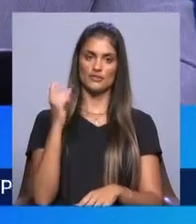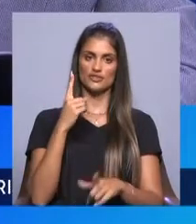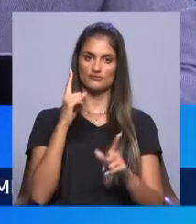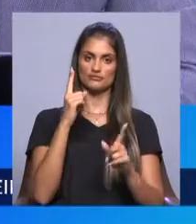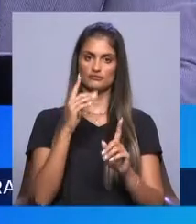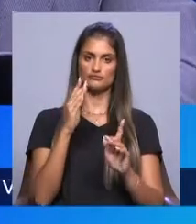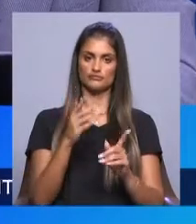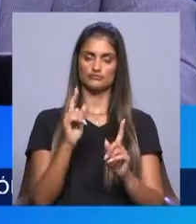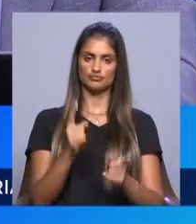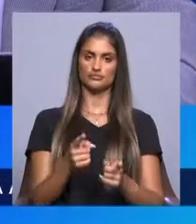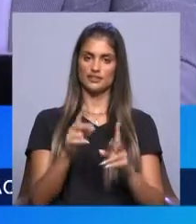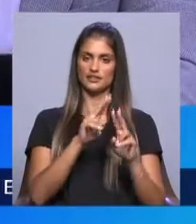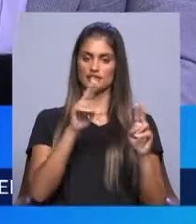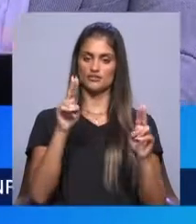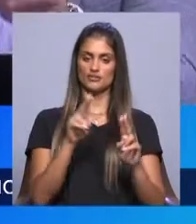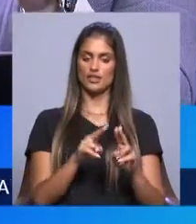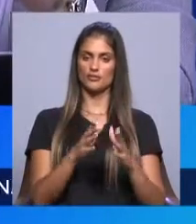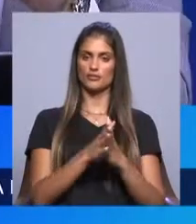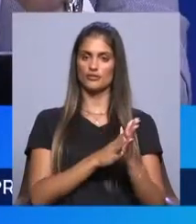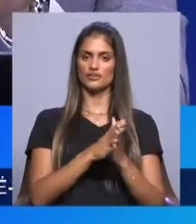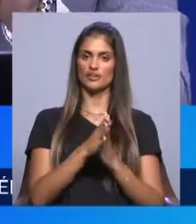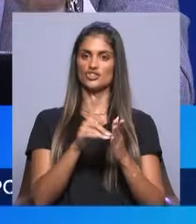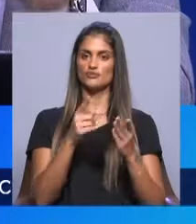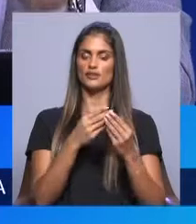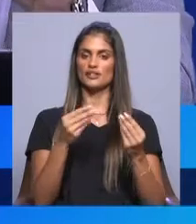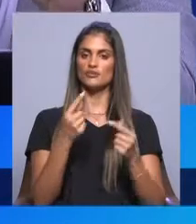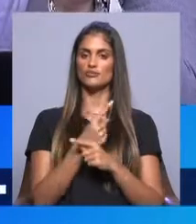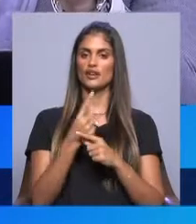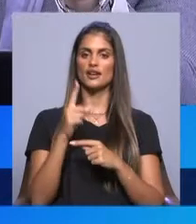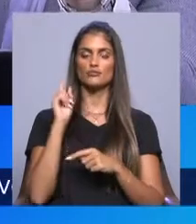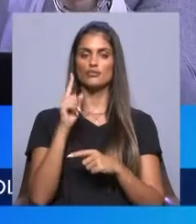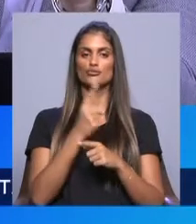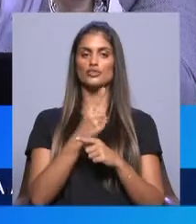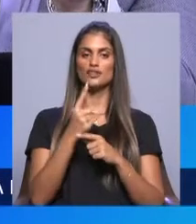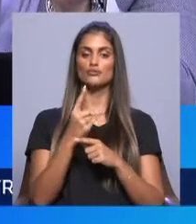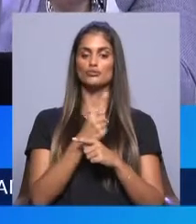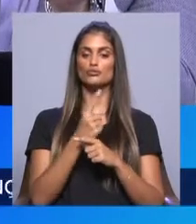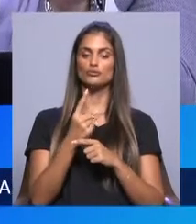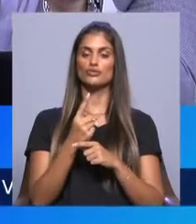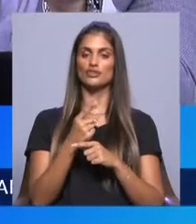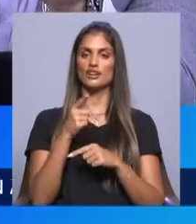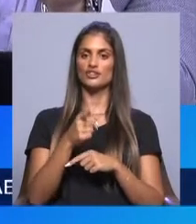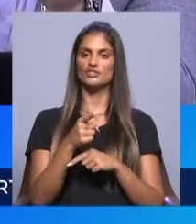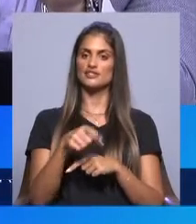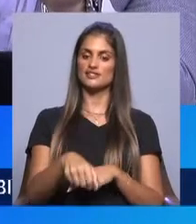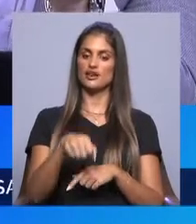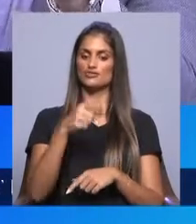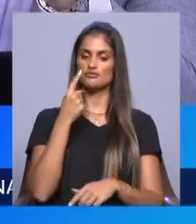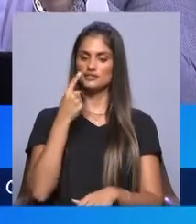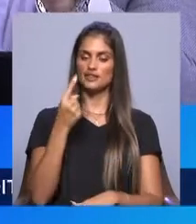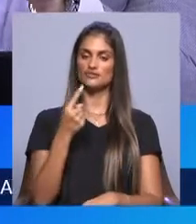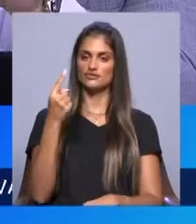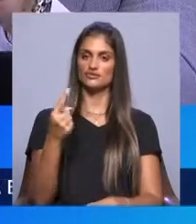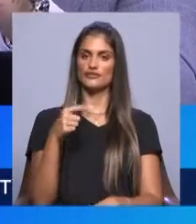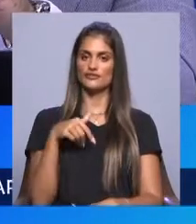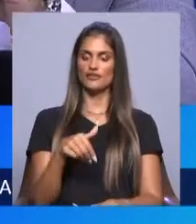Estação Espacial Internacional é utilizado este tipo de material. Porquê é que isto é importante? Porque serão estes tipos de sacos especiais que